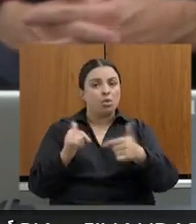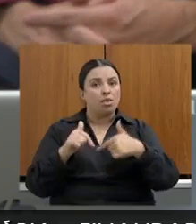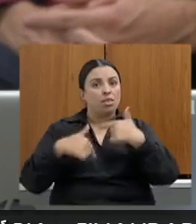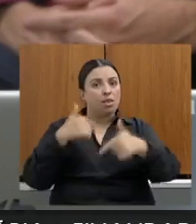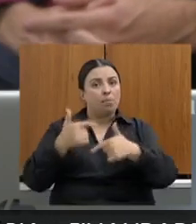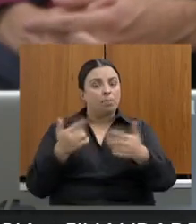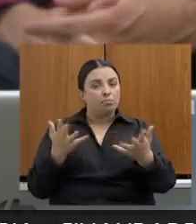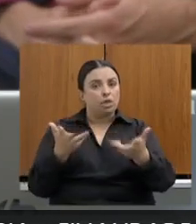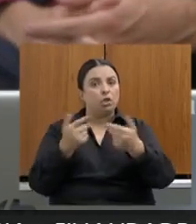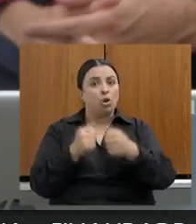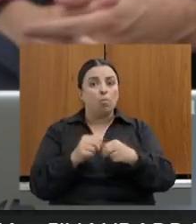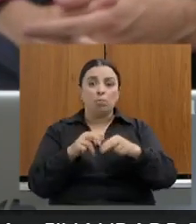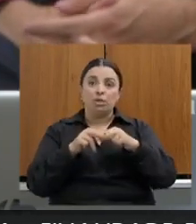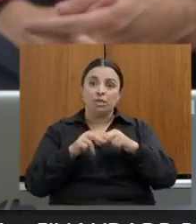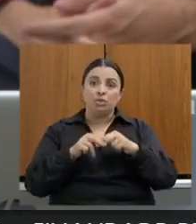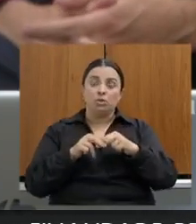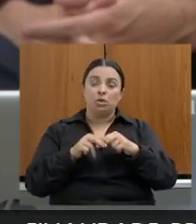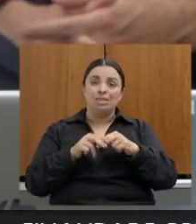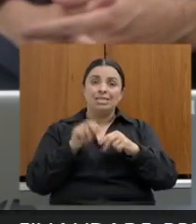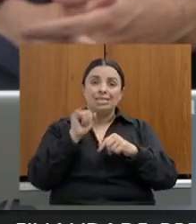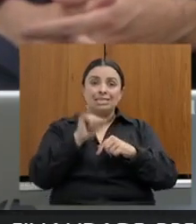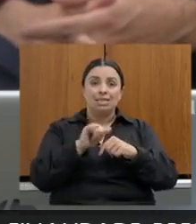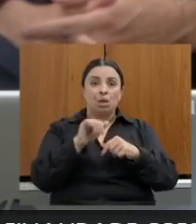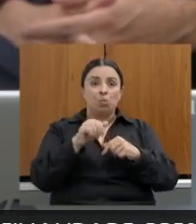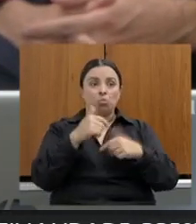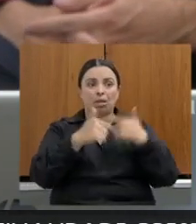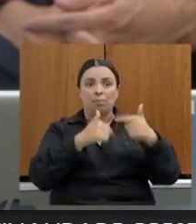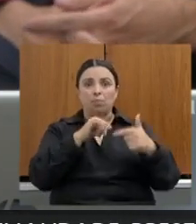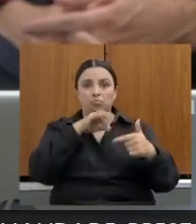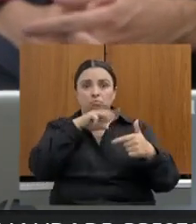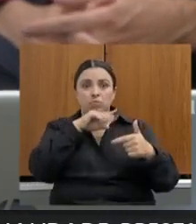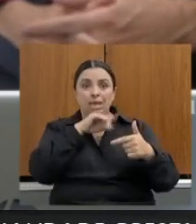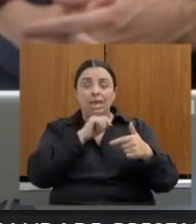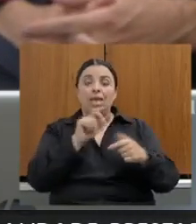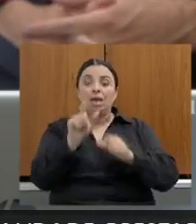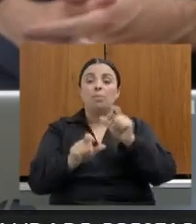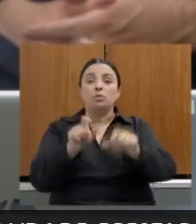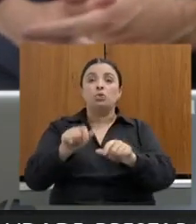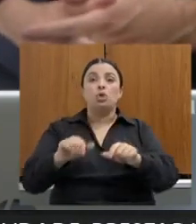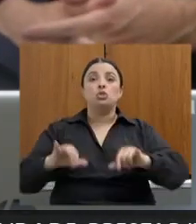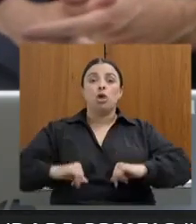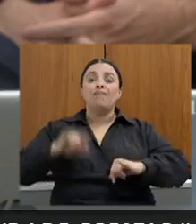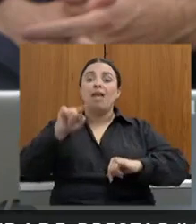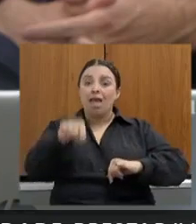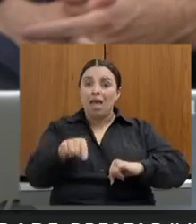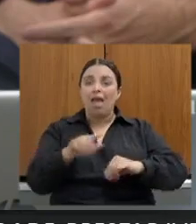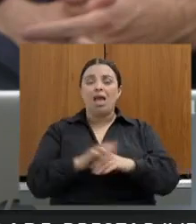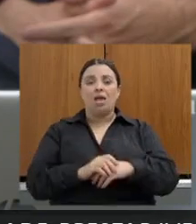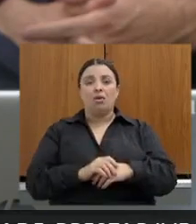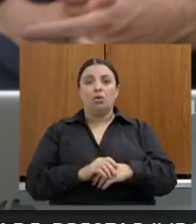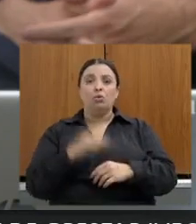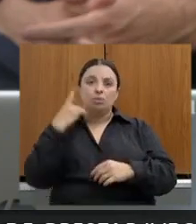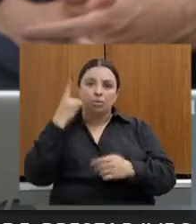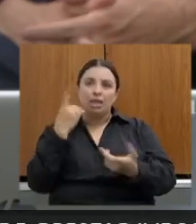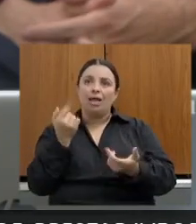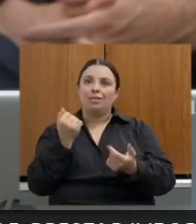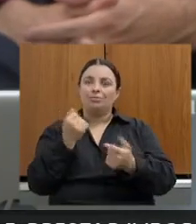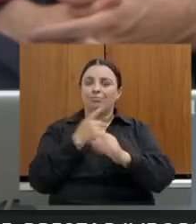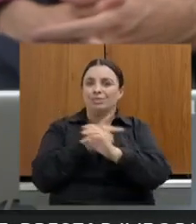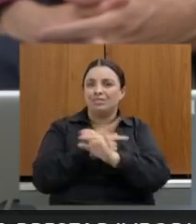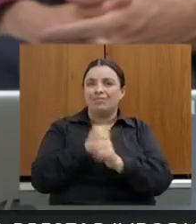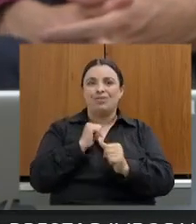paga a conta é o cidadão que paga todos nós paga os deputados para os policiais civis os militares